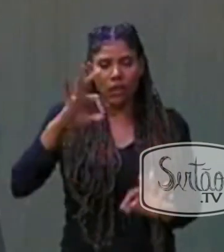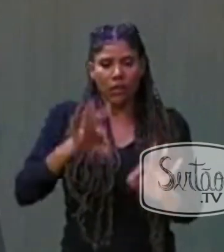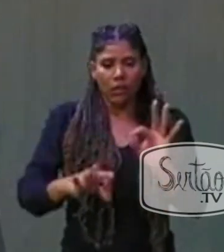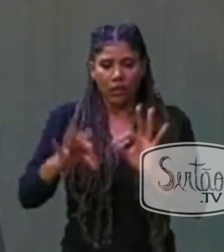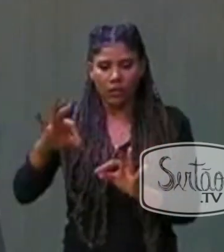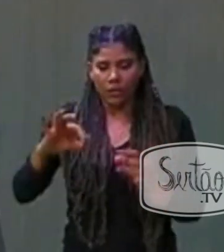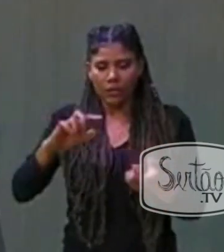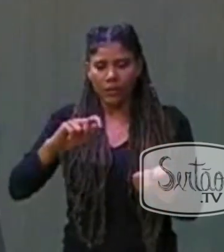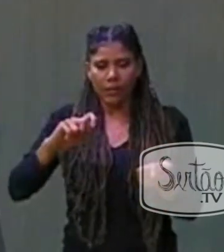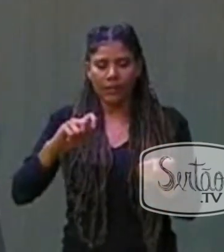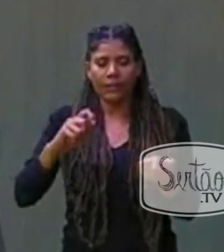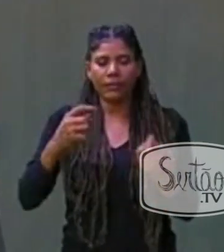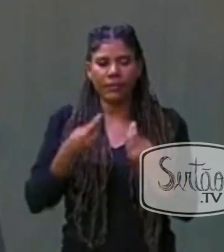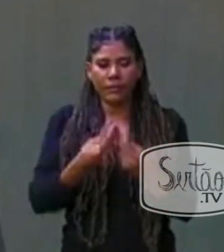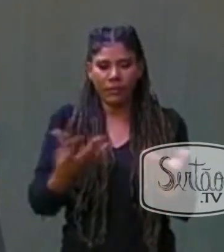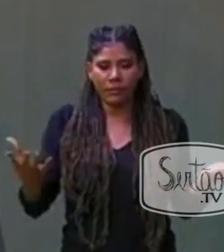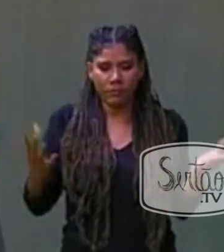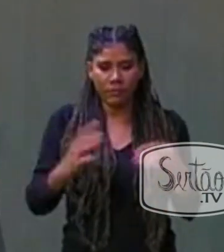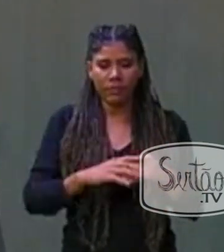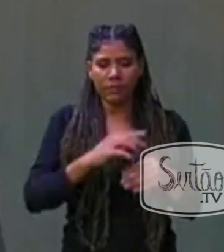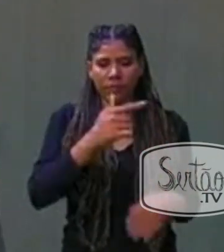habilitadas, fazendo essa entrega,